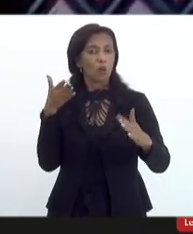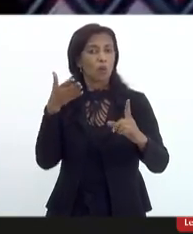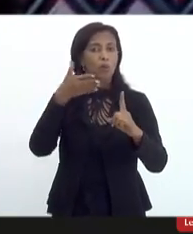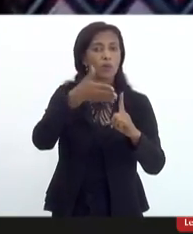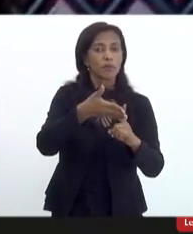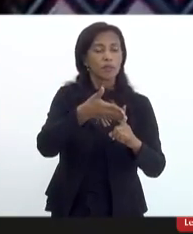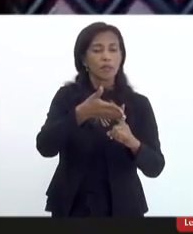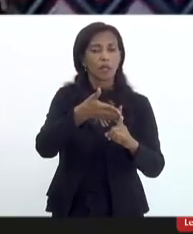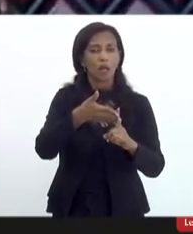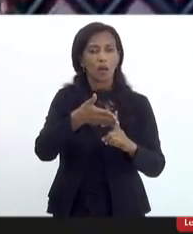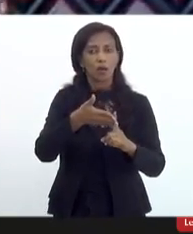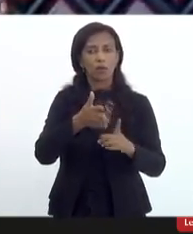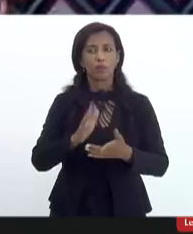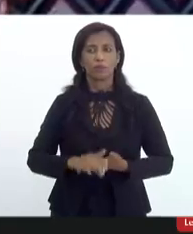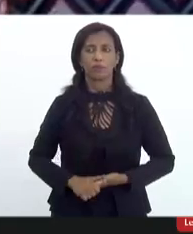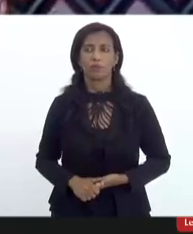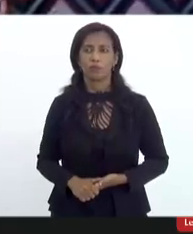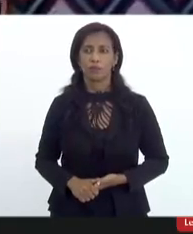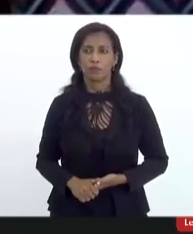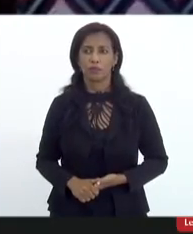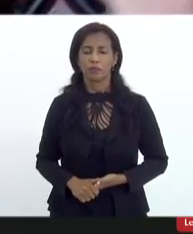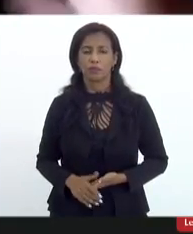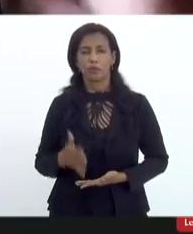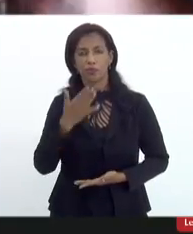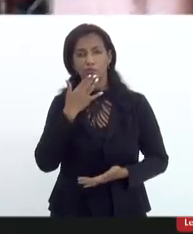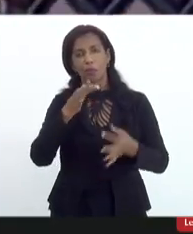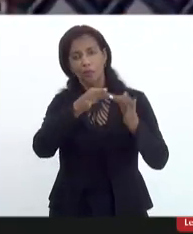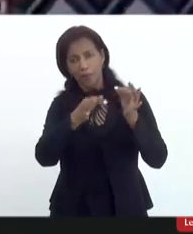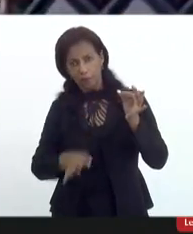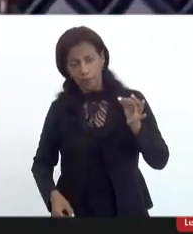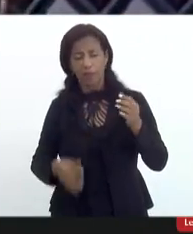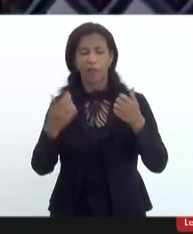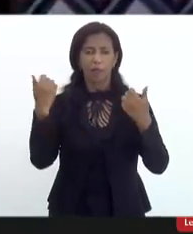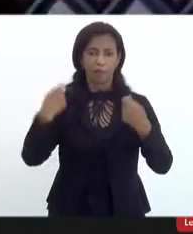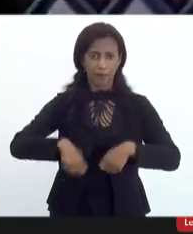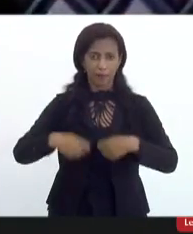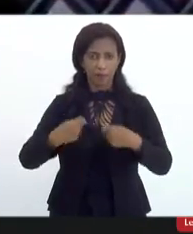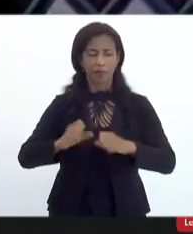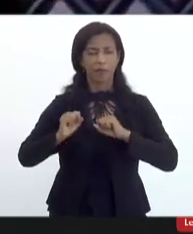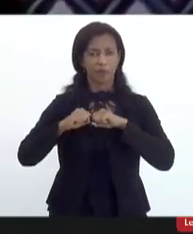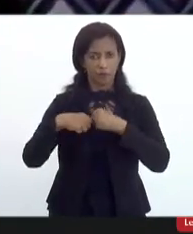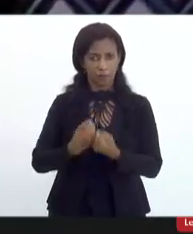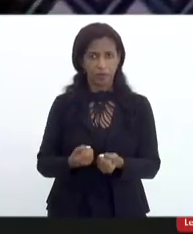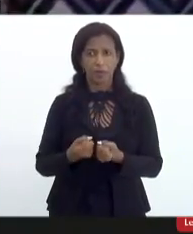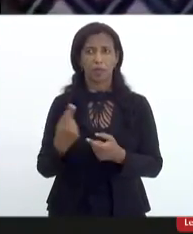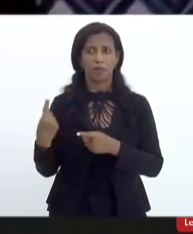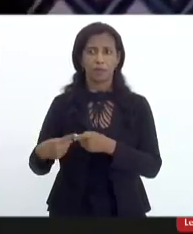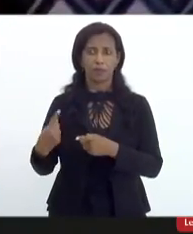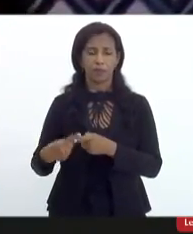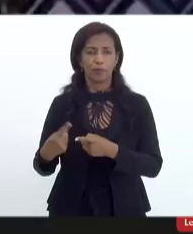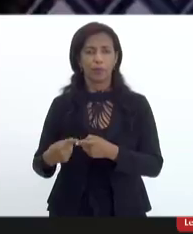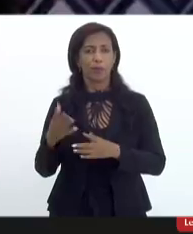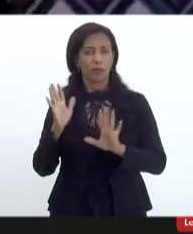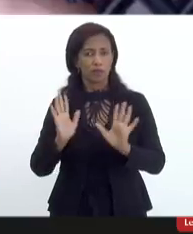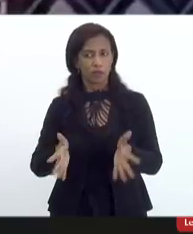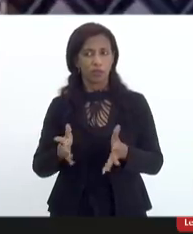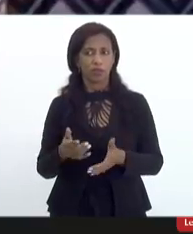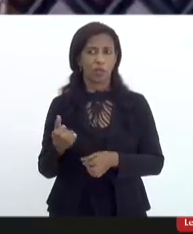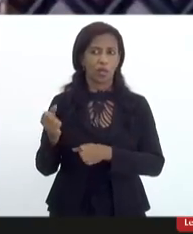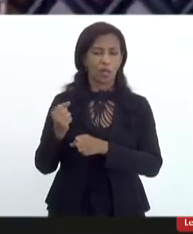centrais, presidenta, já estou terminando, desculpa que eu me alonguei, mas eu precisava reforçar isso, porque já